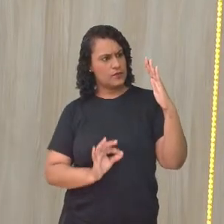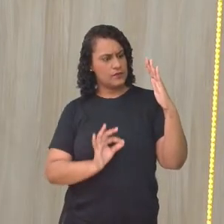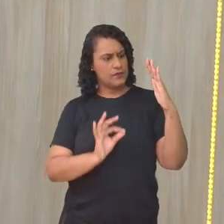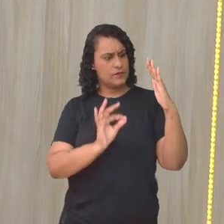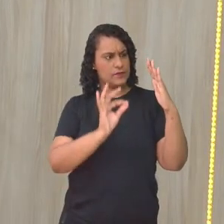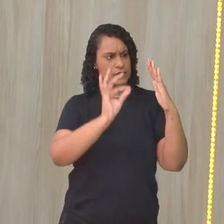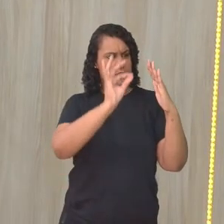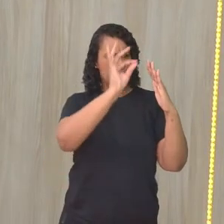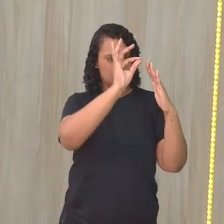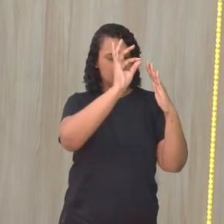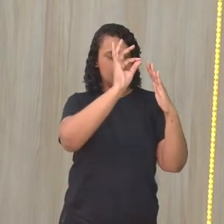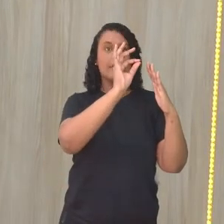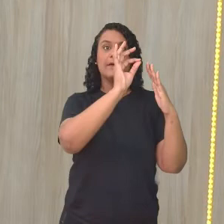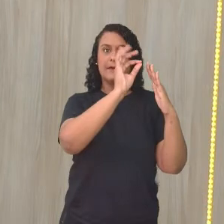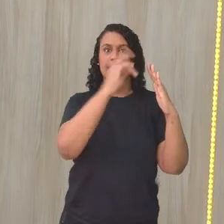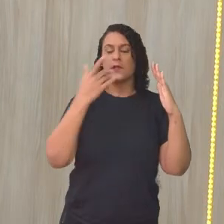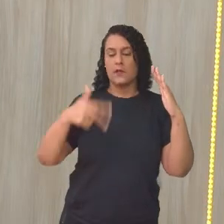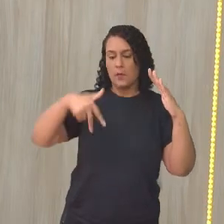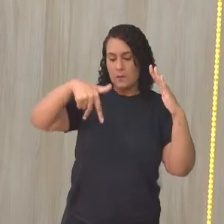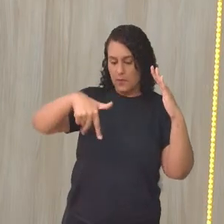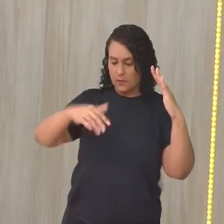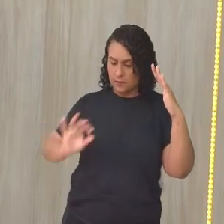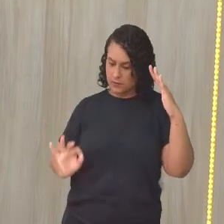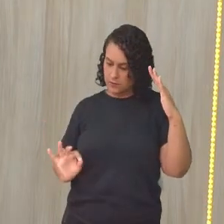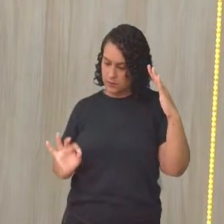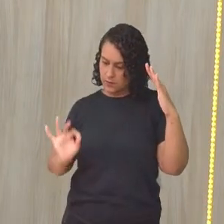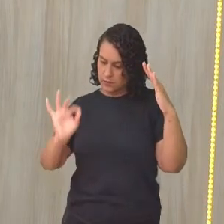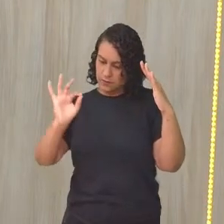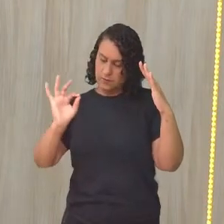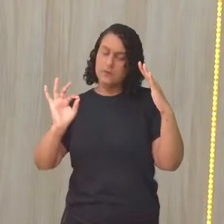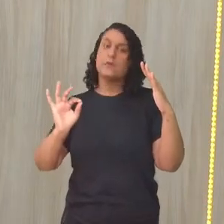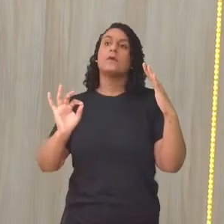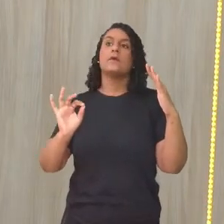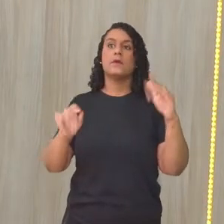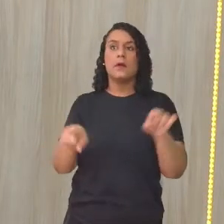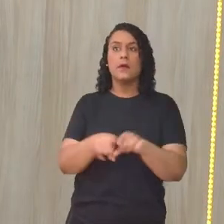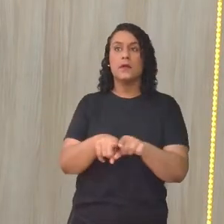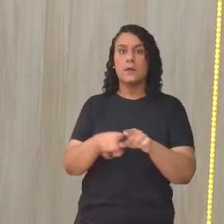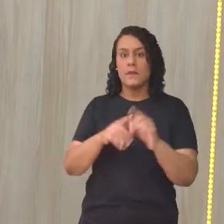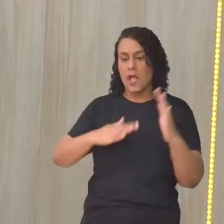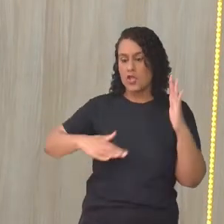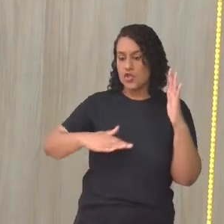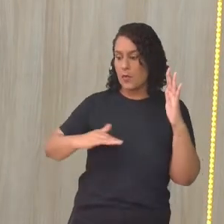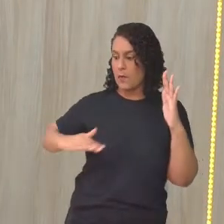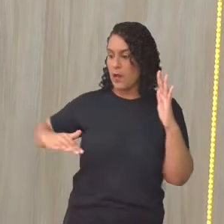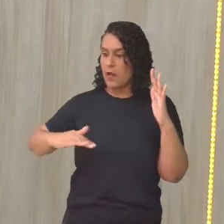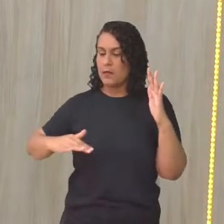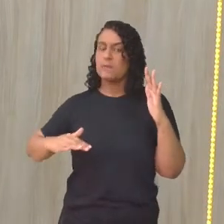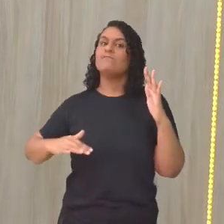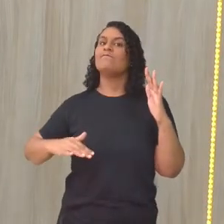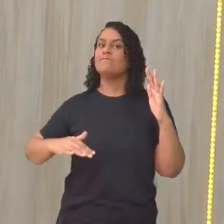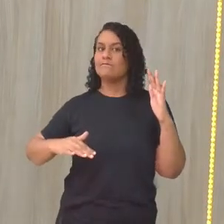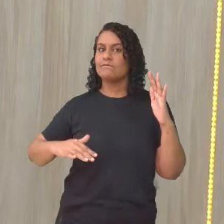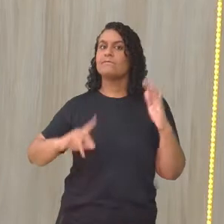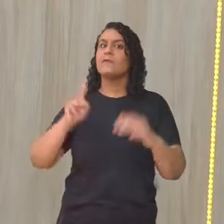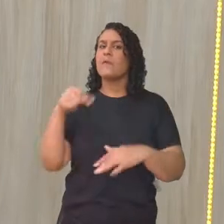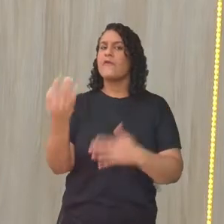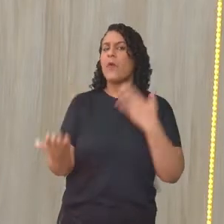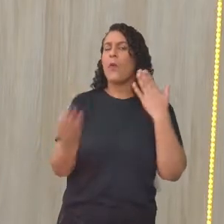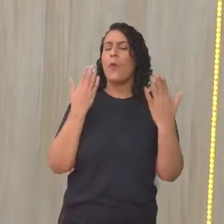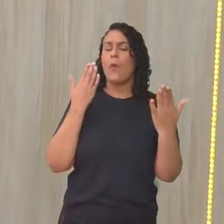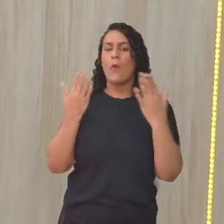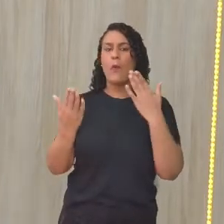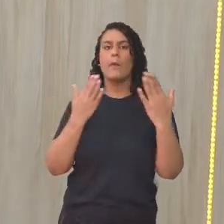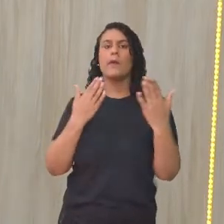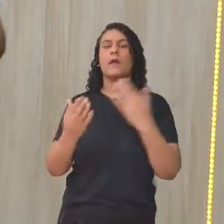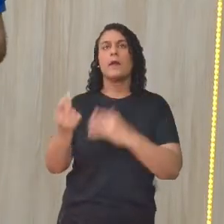está para o pedacinho lá, que é a altura dele pequena, assim como o lado da sombra está para o outro lado da sombra. E aí você vai pensando